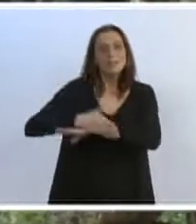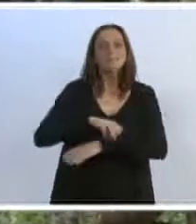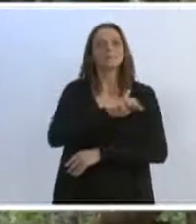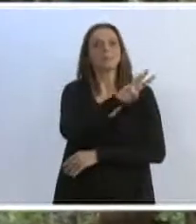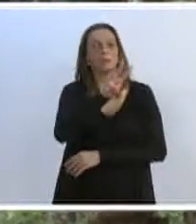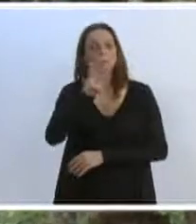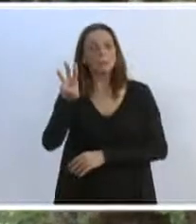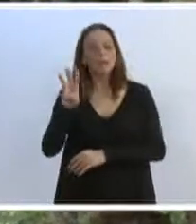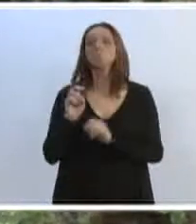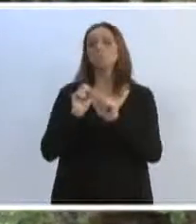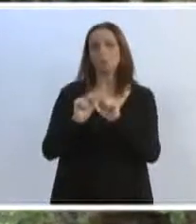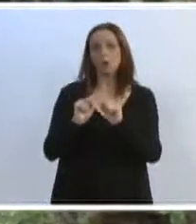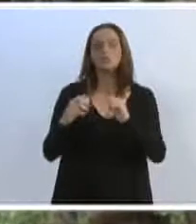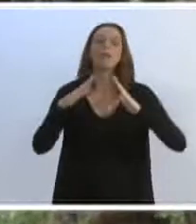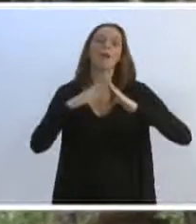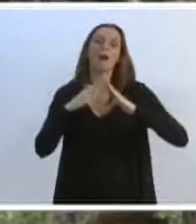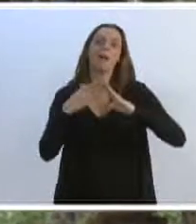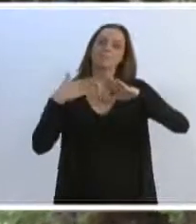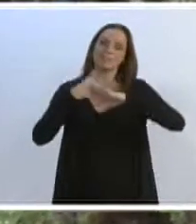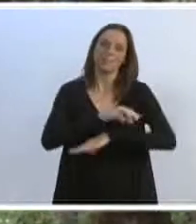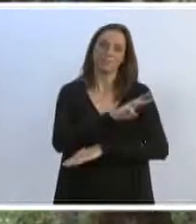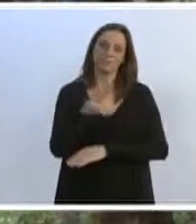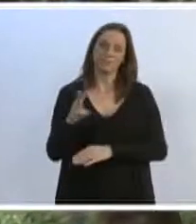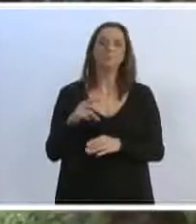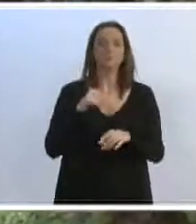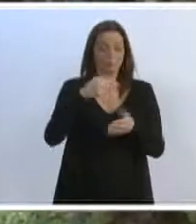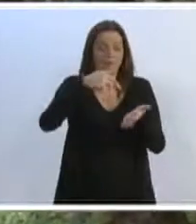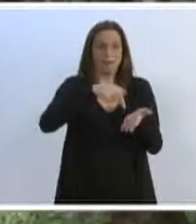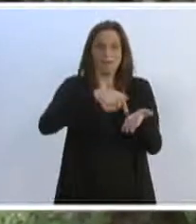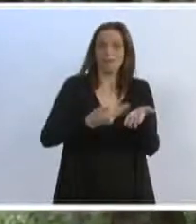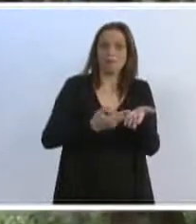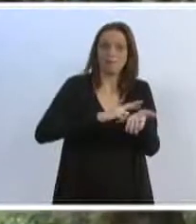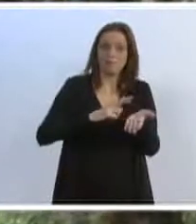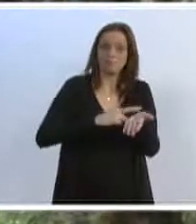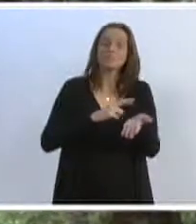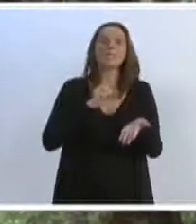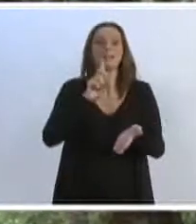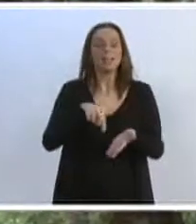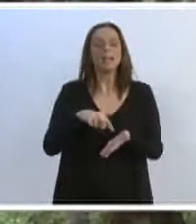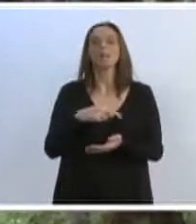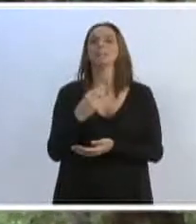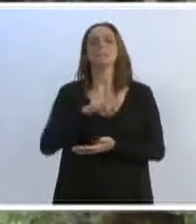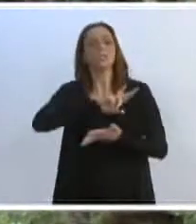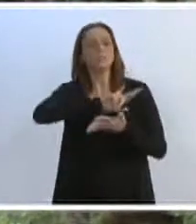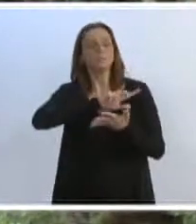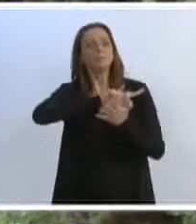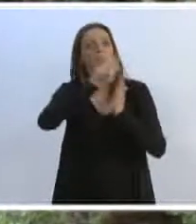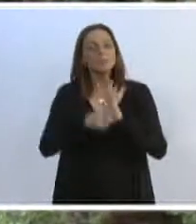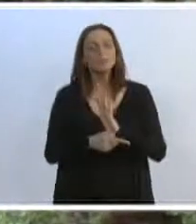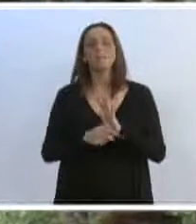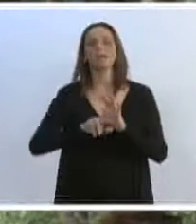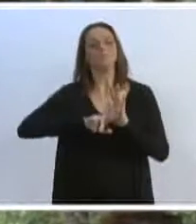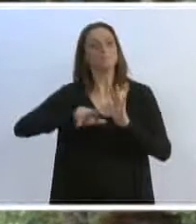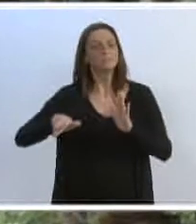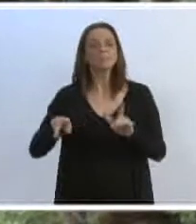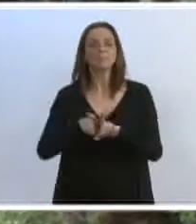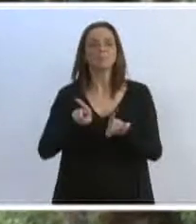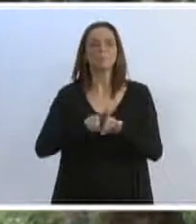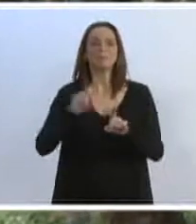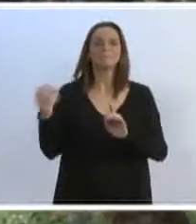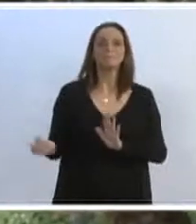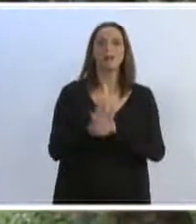acaba levando, né, os nossos artigos para que a gente consiga, de certa forma, avaliar. Eu faço parte do conselho desde 2012 da